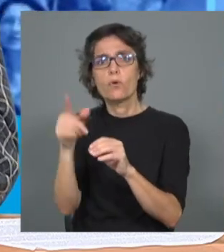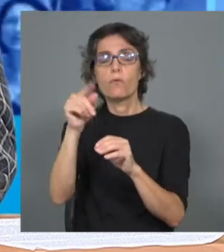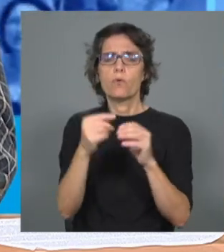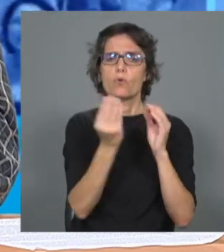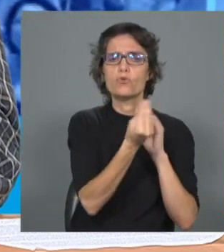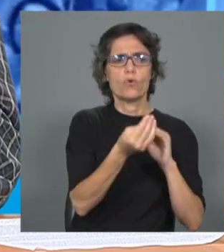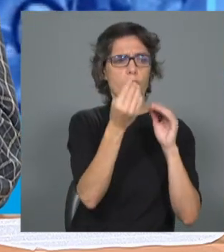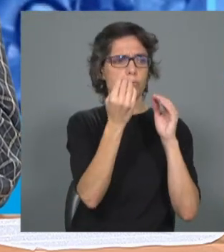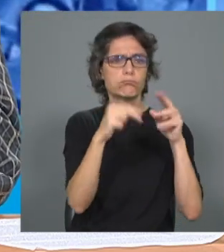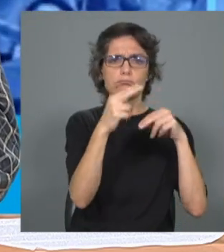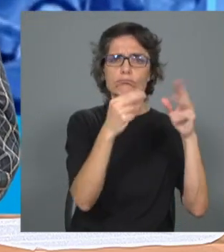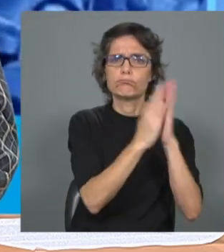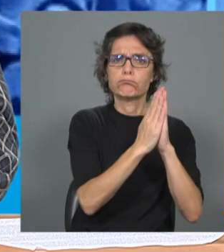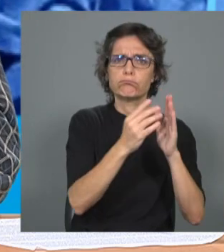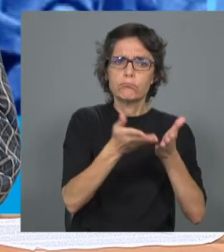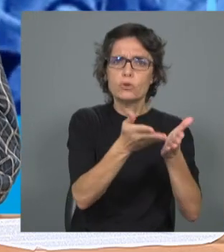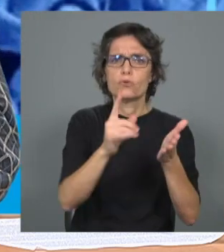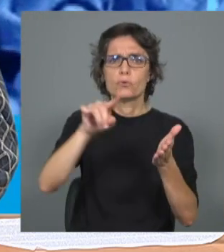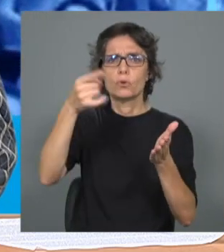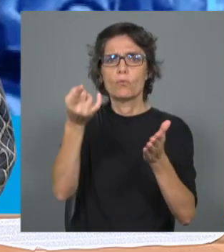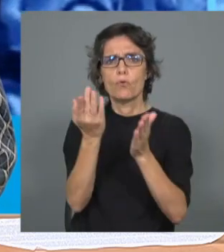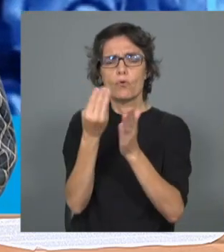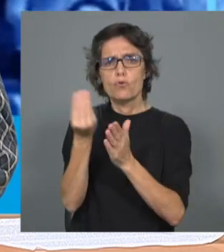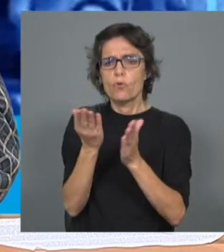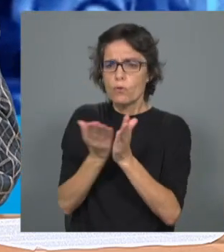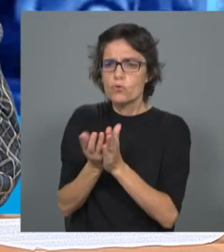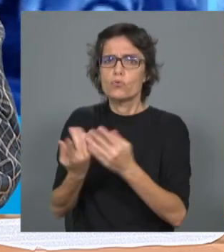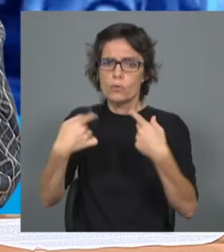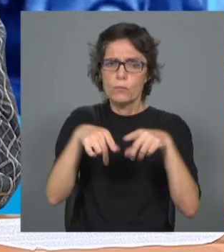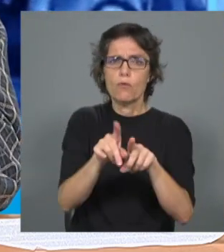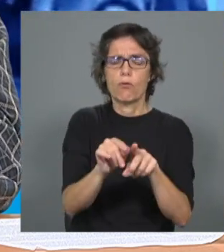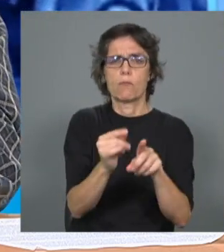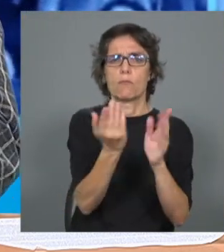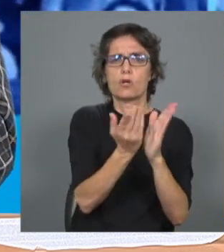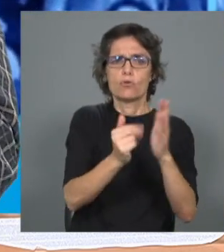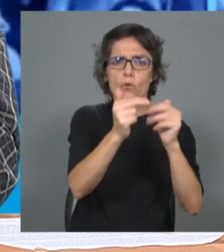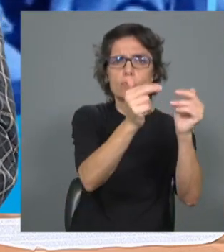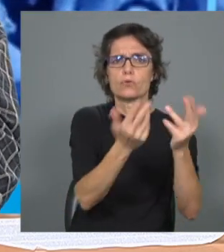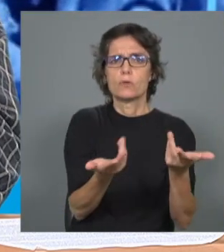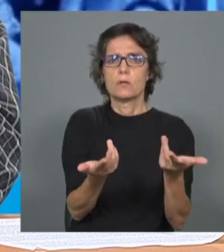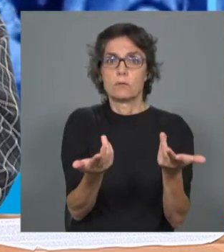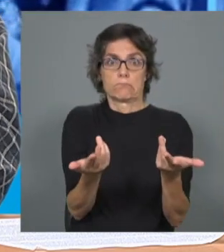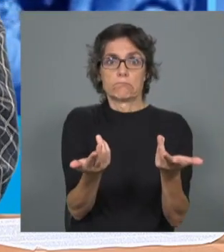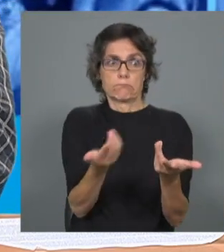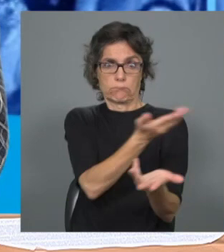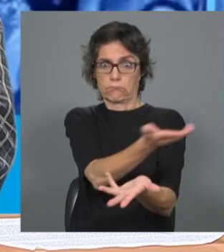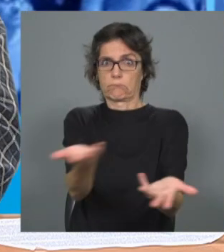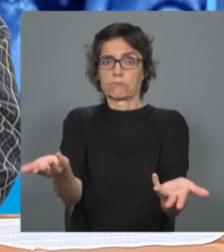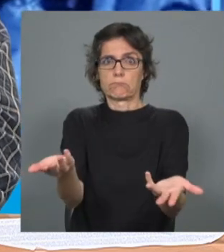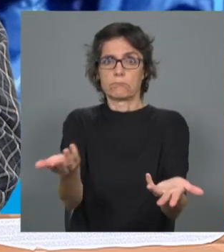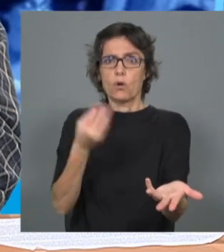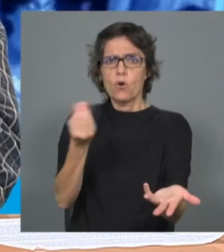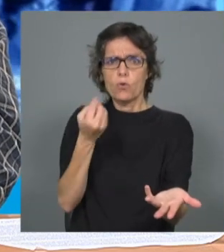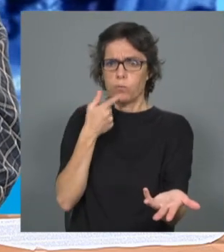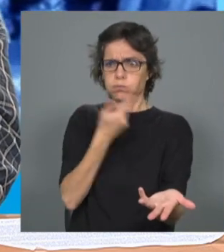jovens que estudam e ao mesmo tempo que estudam, estão a participar na construção das escolas. Nós encontramos essa realidade, é uma presença muito viva,